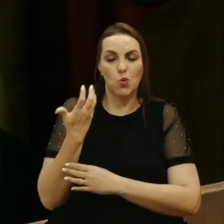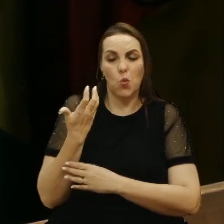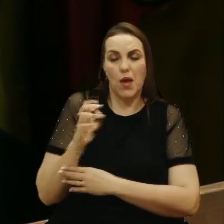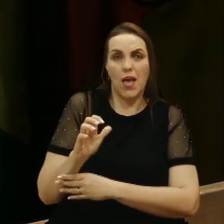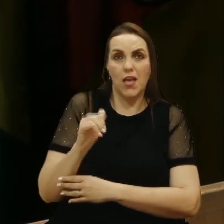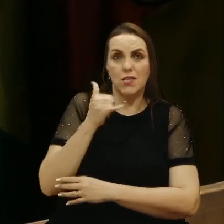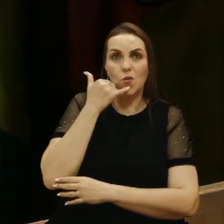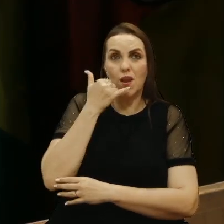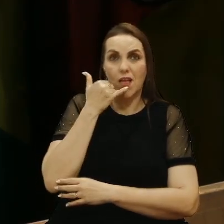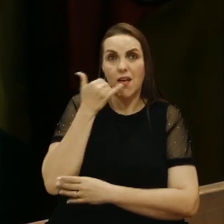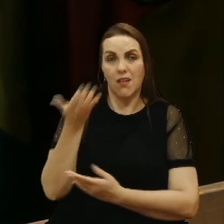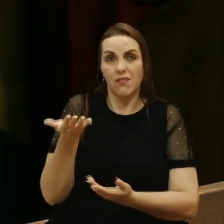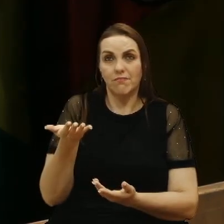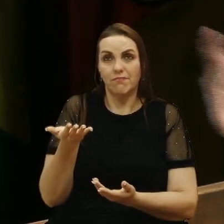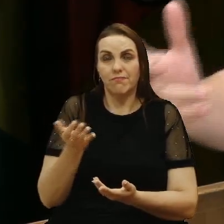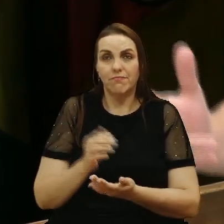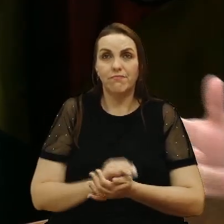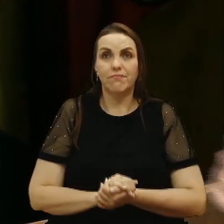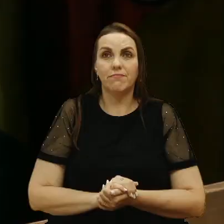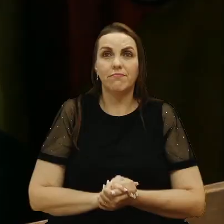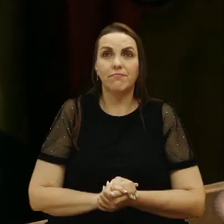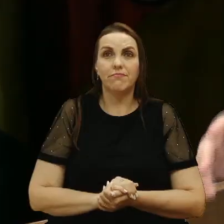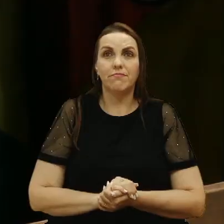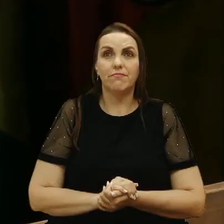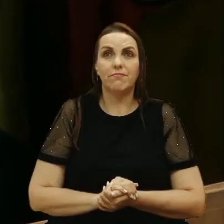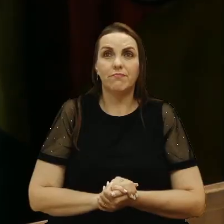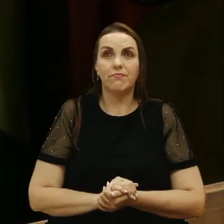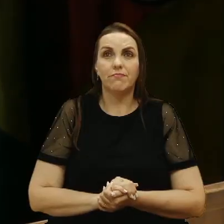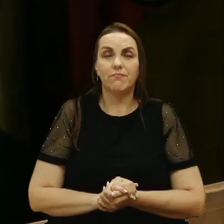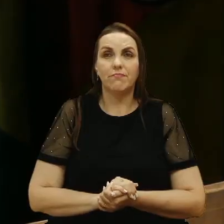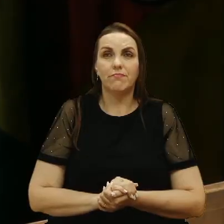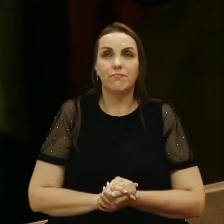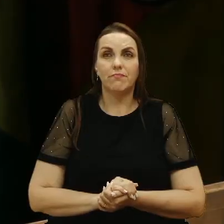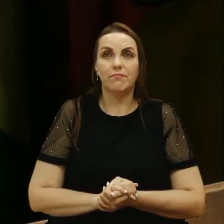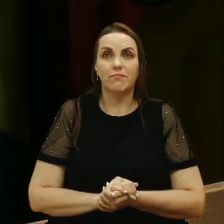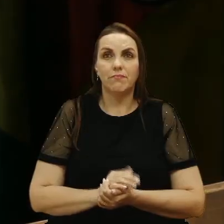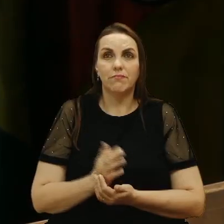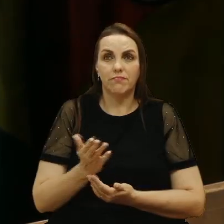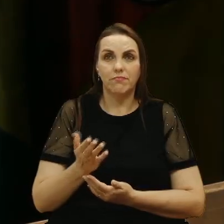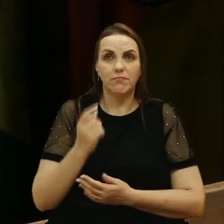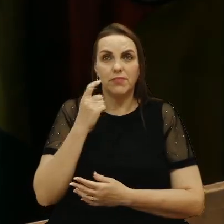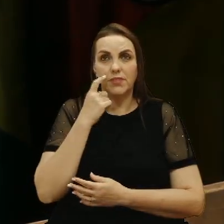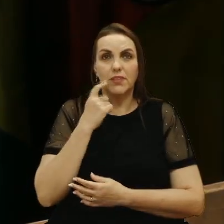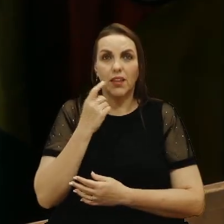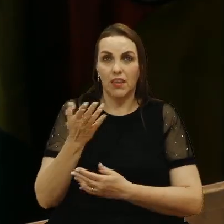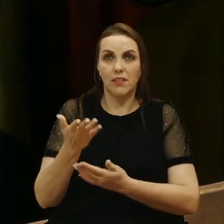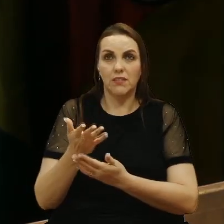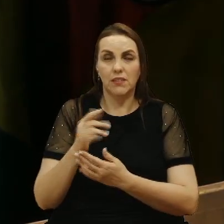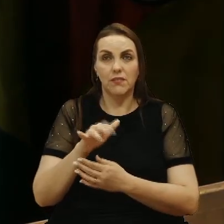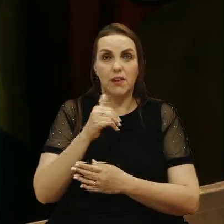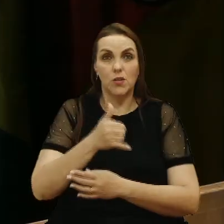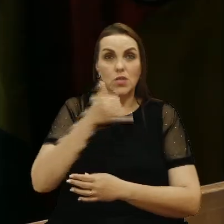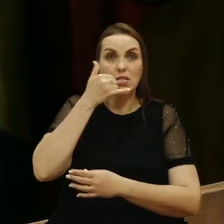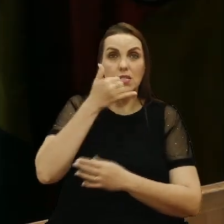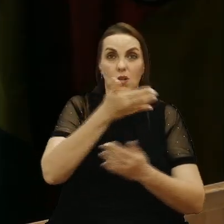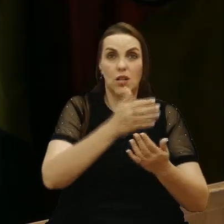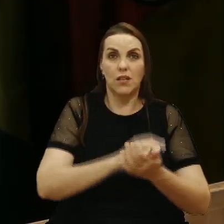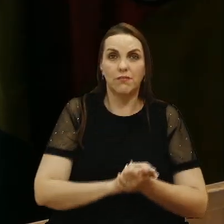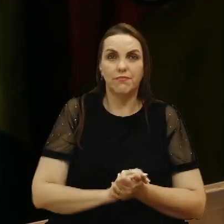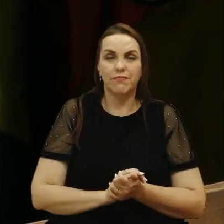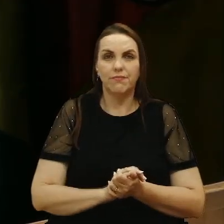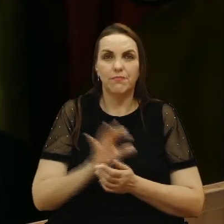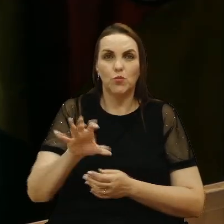Ramon, vereador, tu vê como é que é o destino, vereador Petrini, e no outro dia vai pegar o celular. Então que